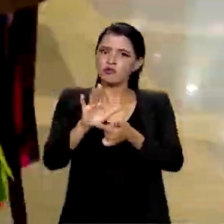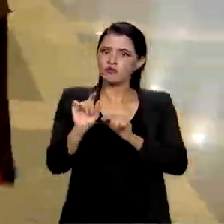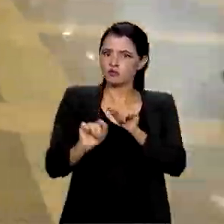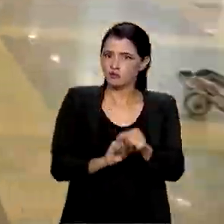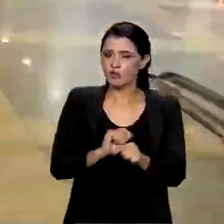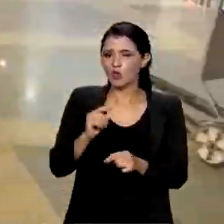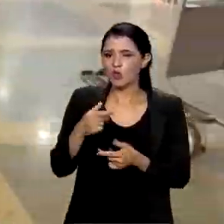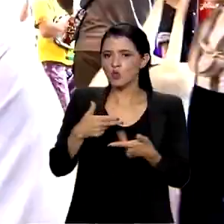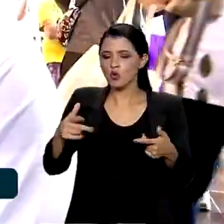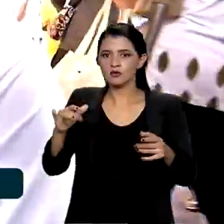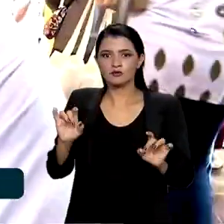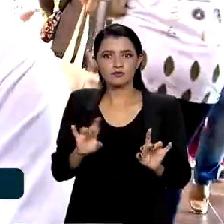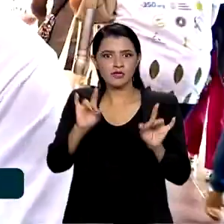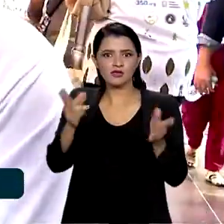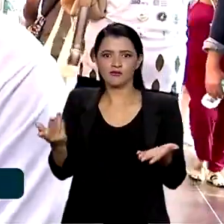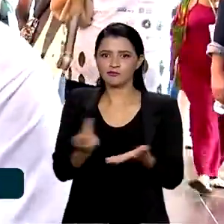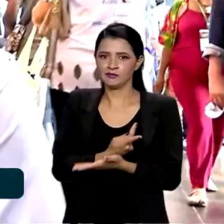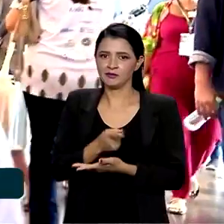estava por vir.